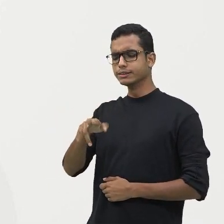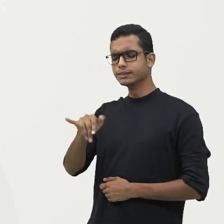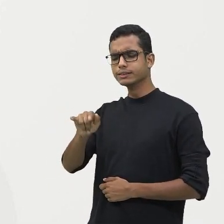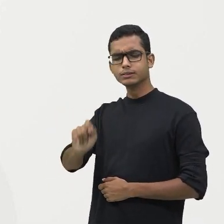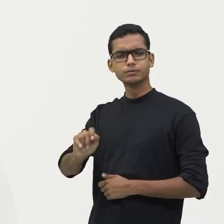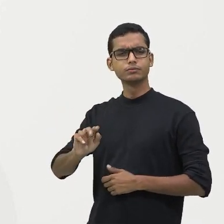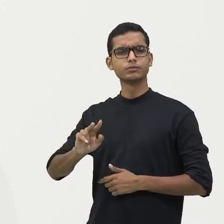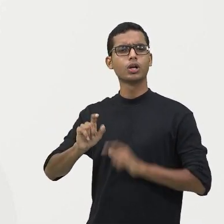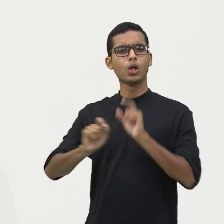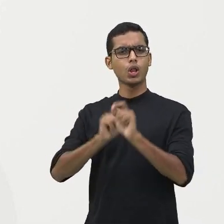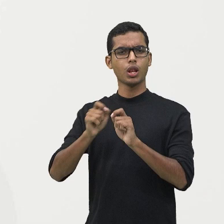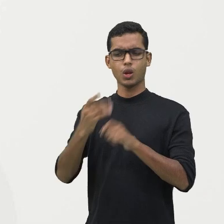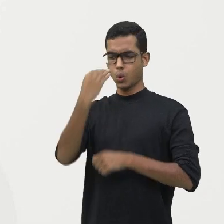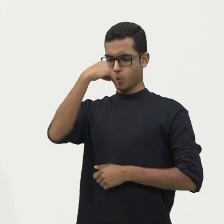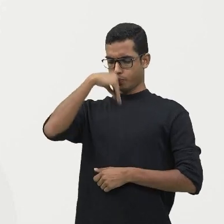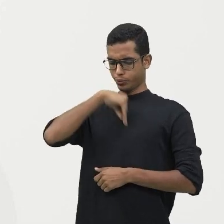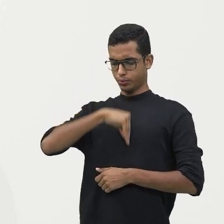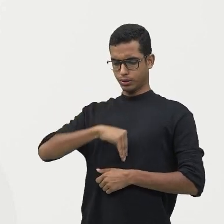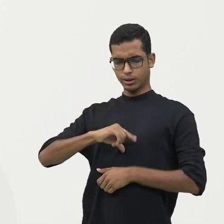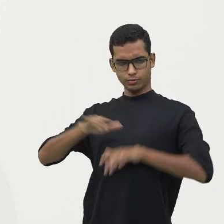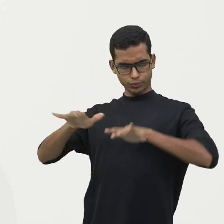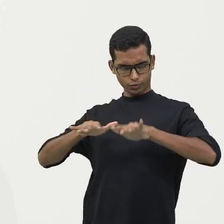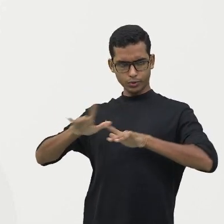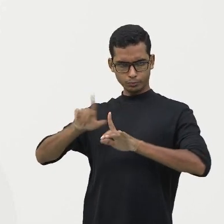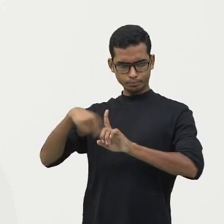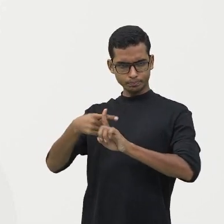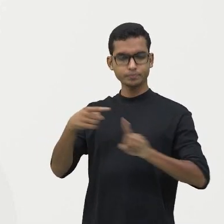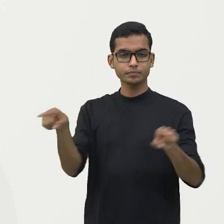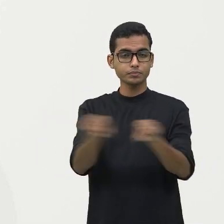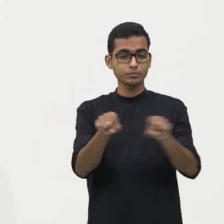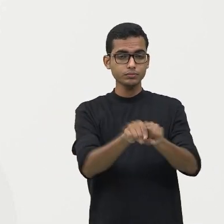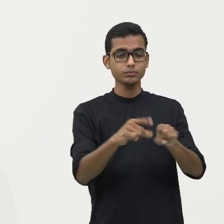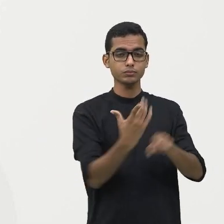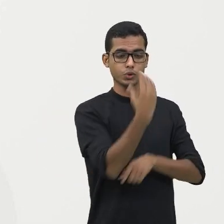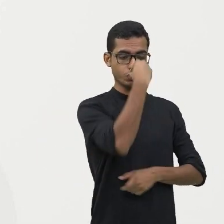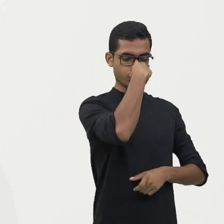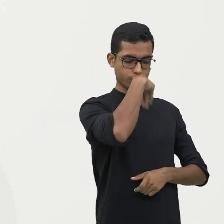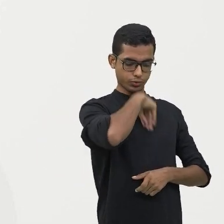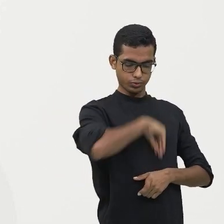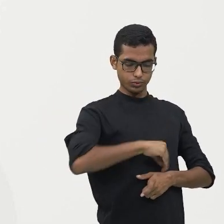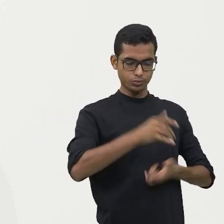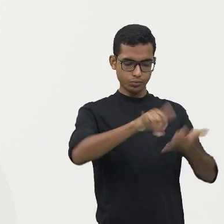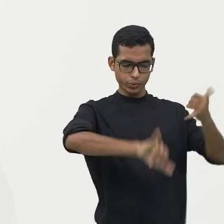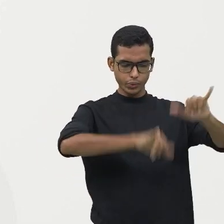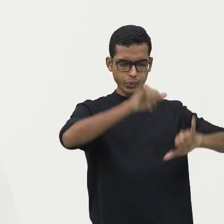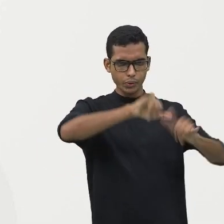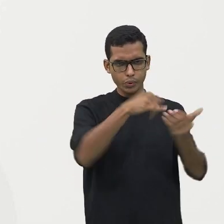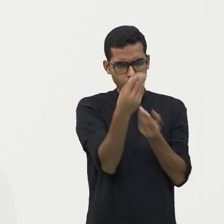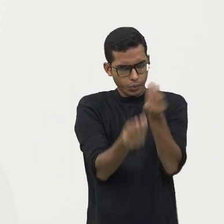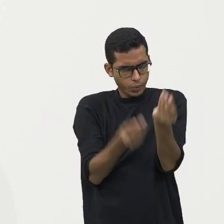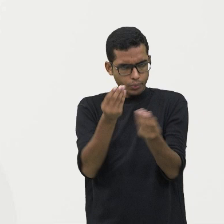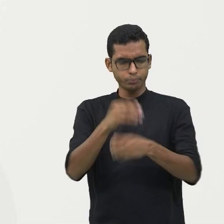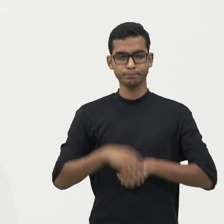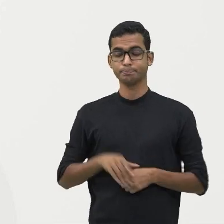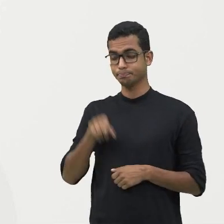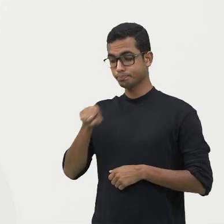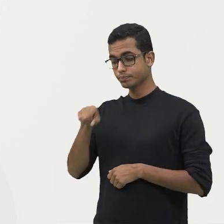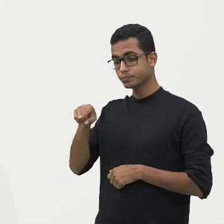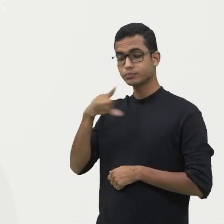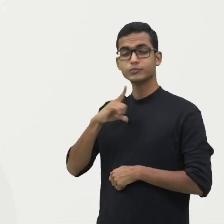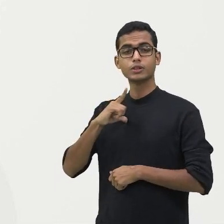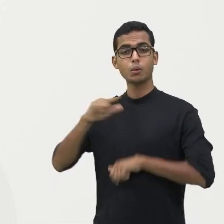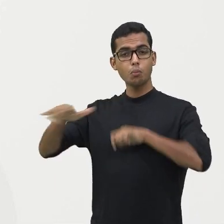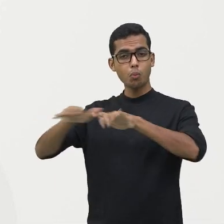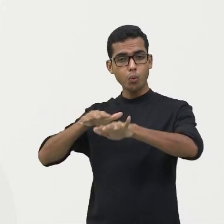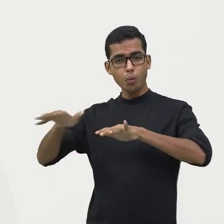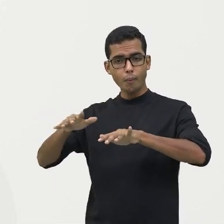tem uma digestão química. Mecânica, gente, envolve movimento. Tudo que